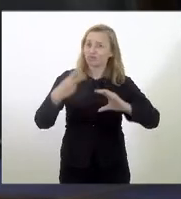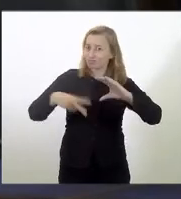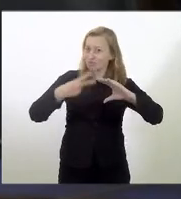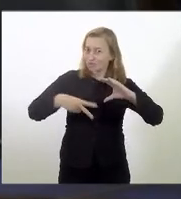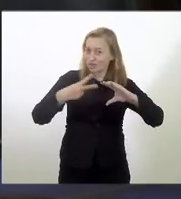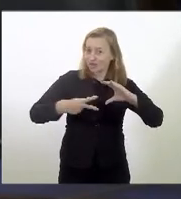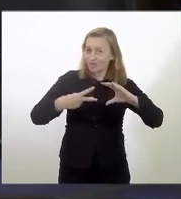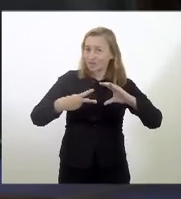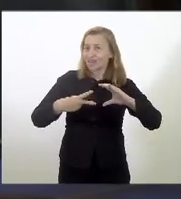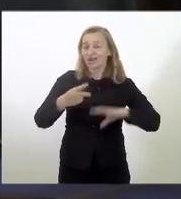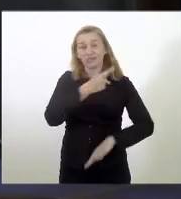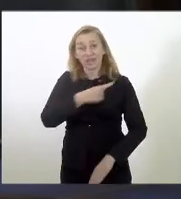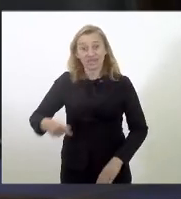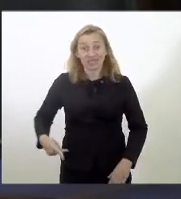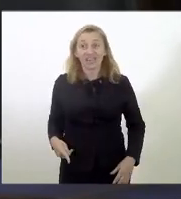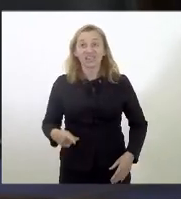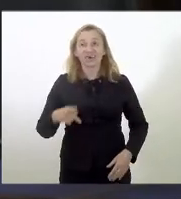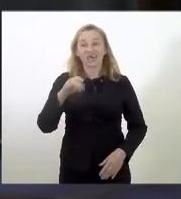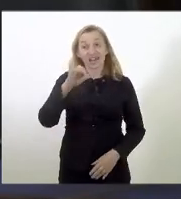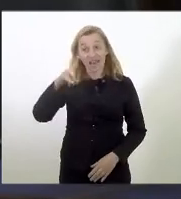Janeiro, Carlos Caiado,